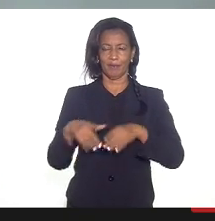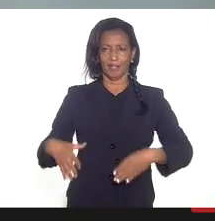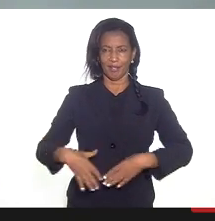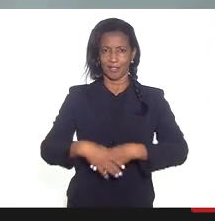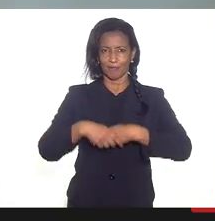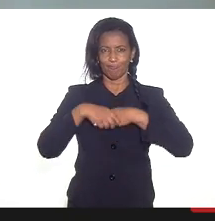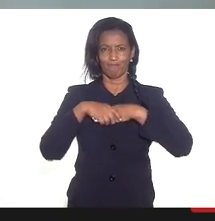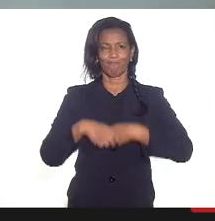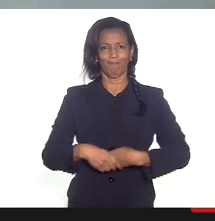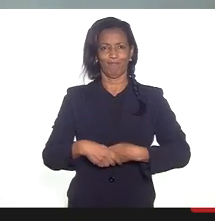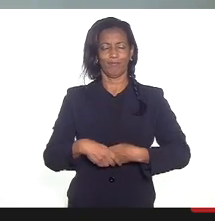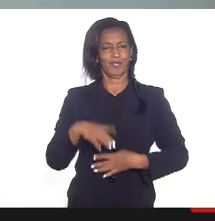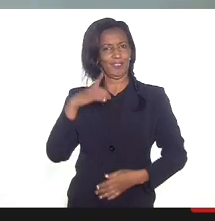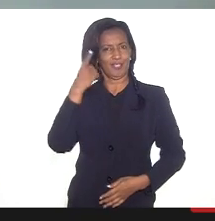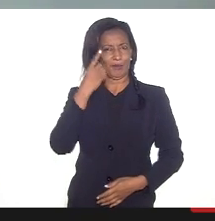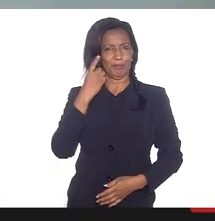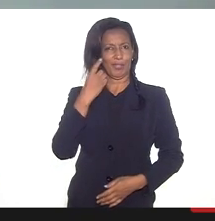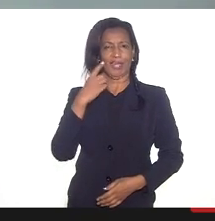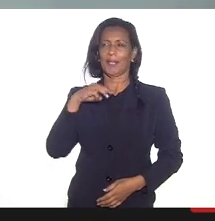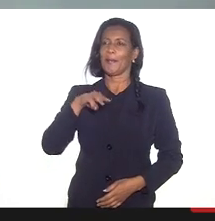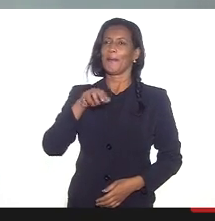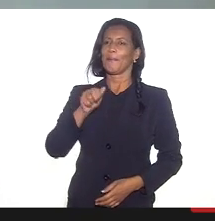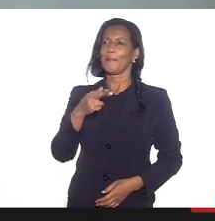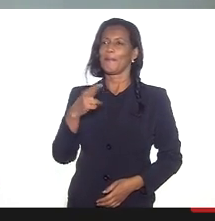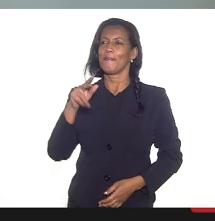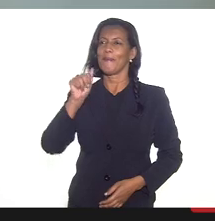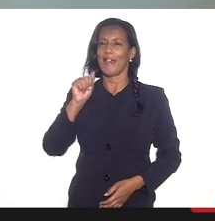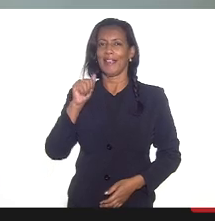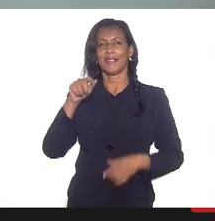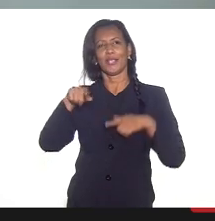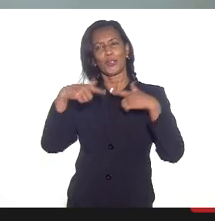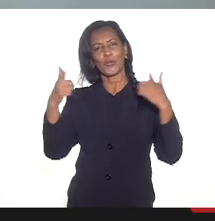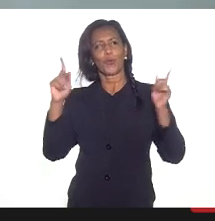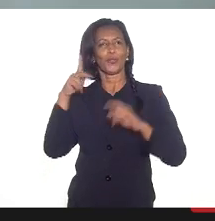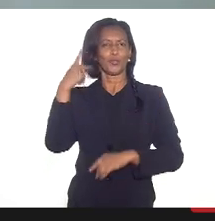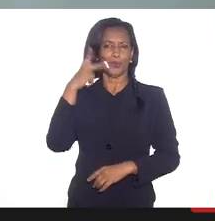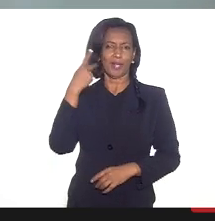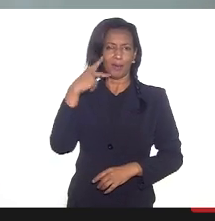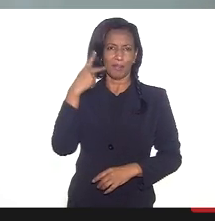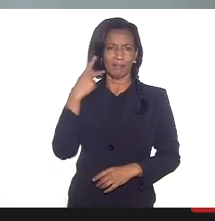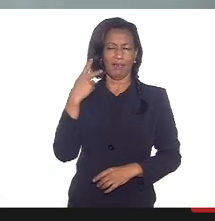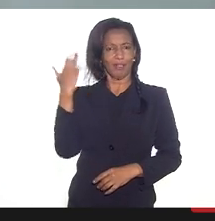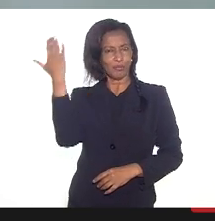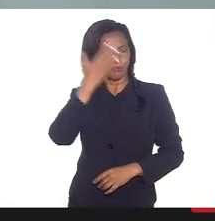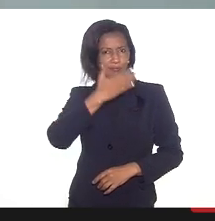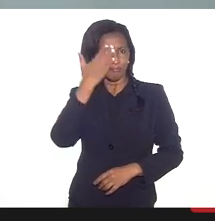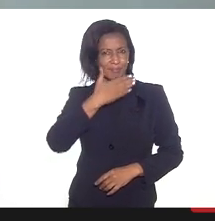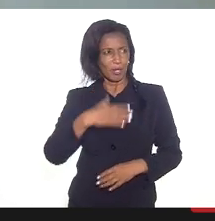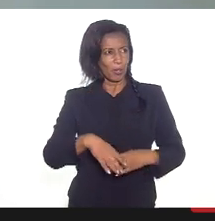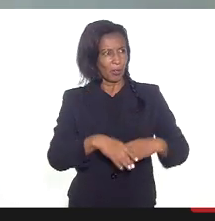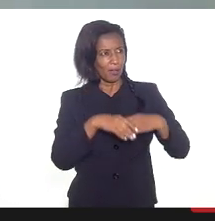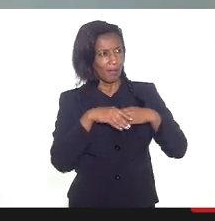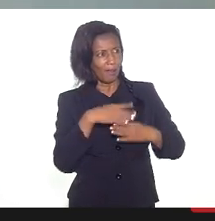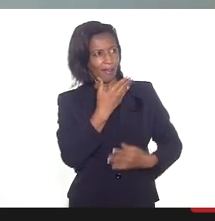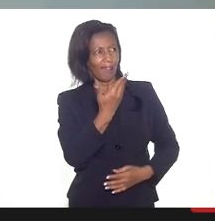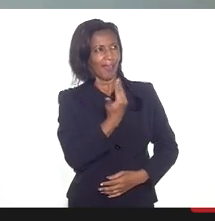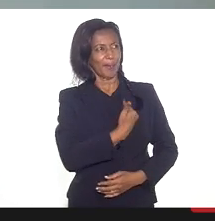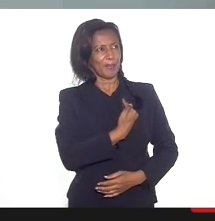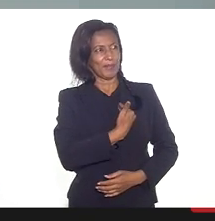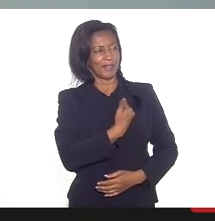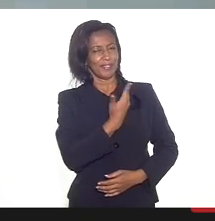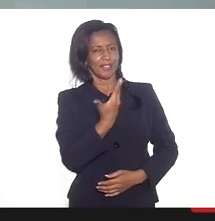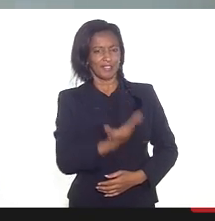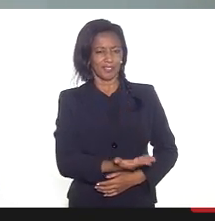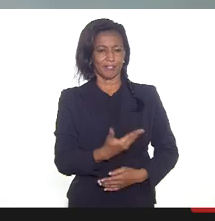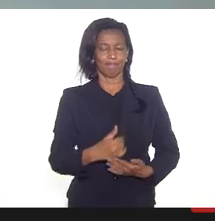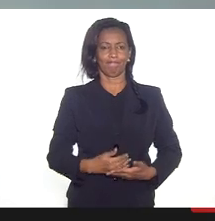cumprimentar a deputada Marta Rocha e outros parlamentares que aqui estiverem presentes. Cumprimento as minhas companheiras.